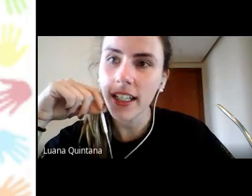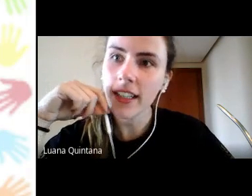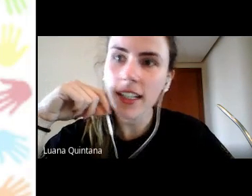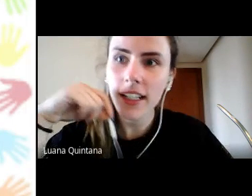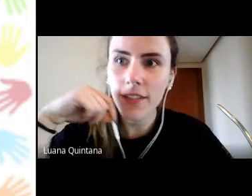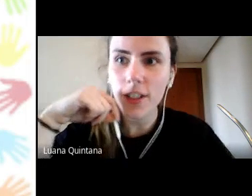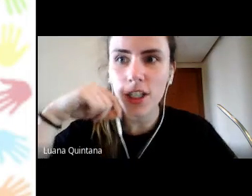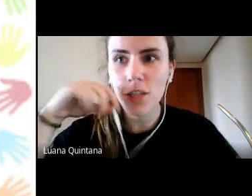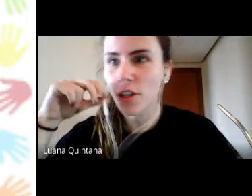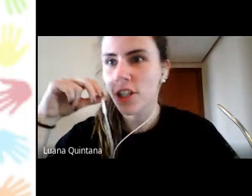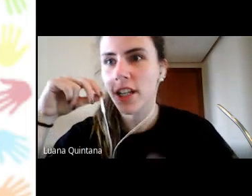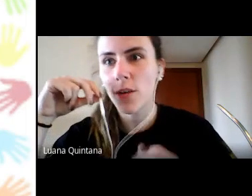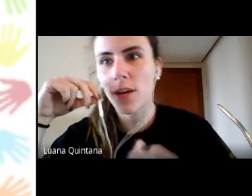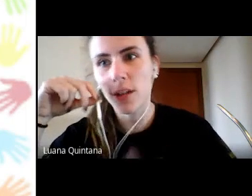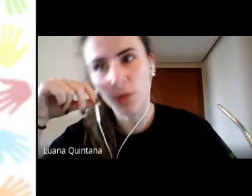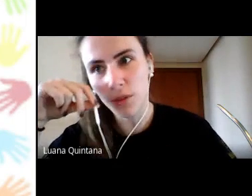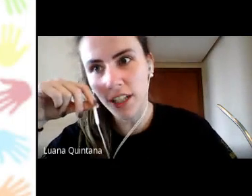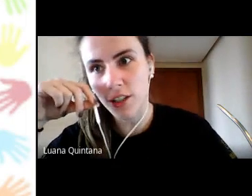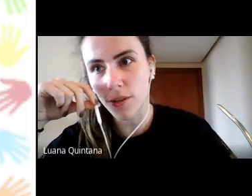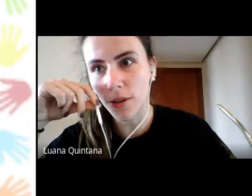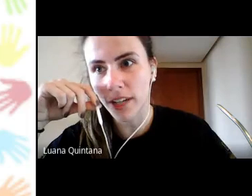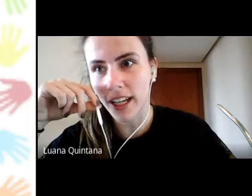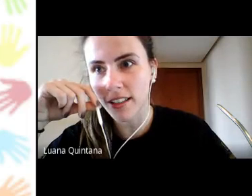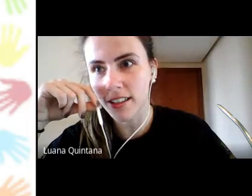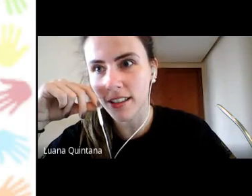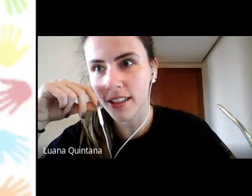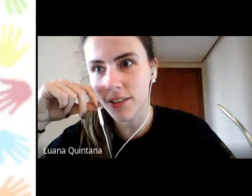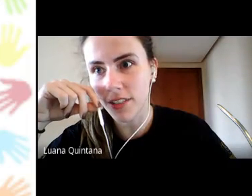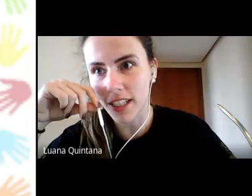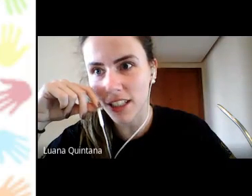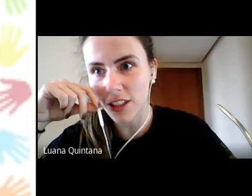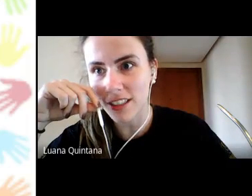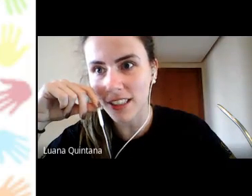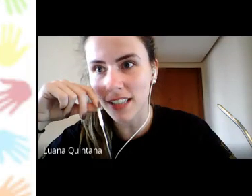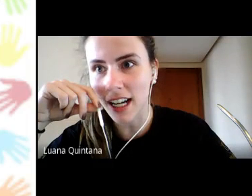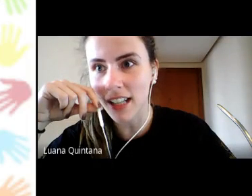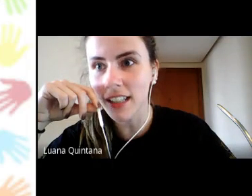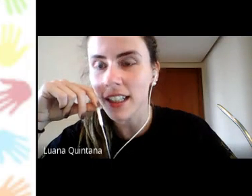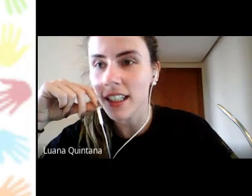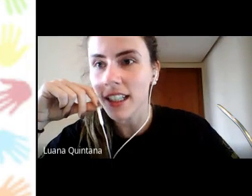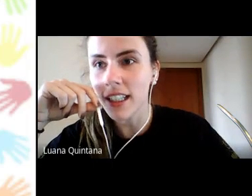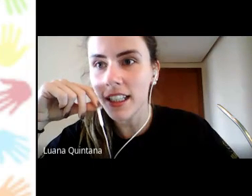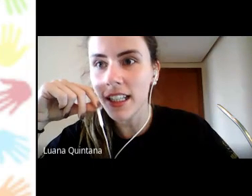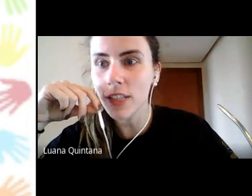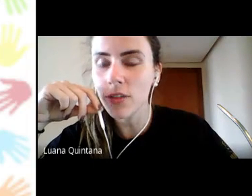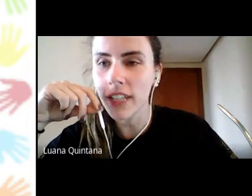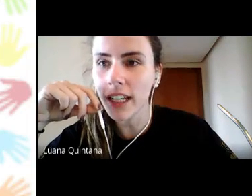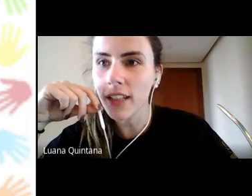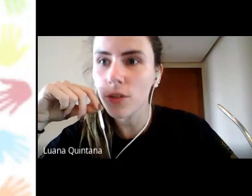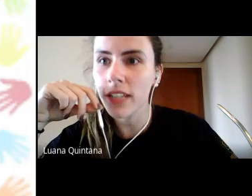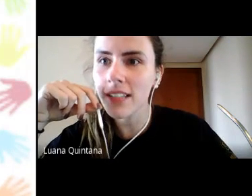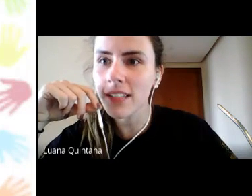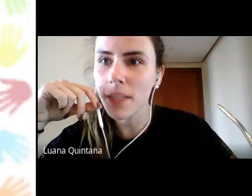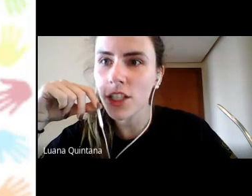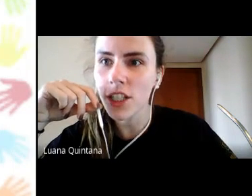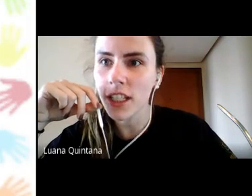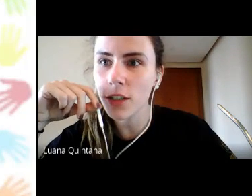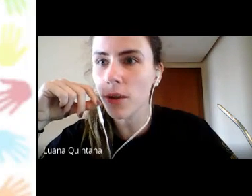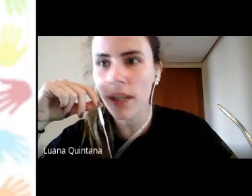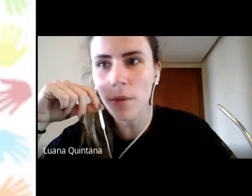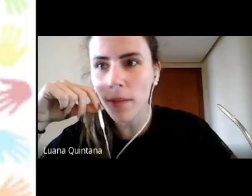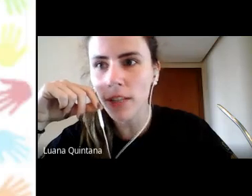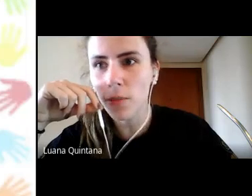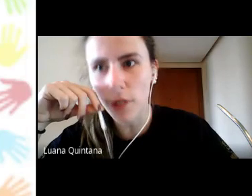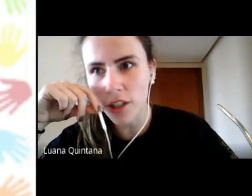que ninguém tá livre, a gente pode ter um aluno, né, de qualquer deficiência na nossa sala, e aí tu ter essa empatia